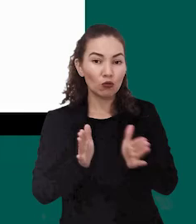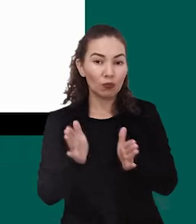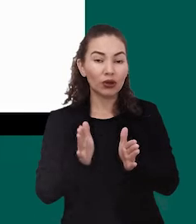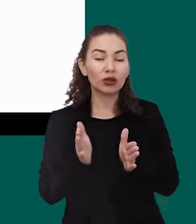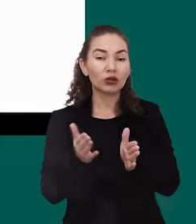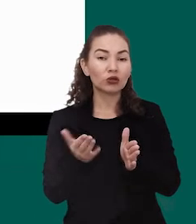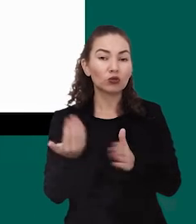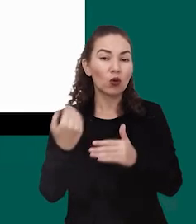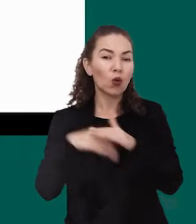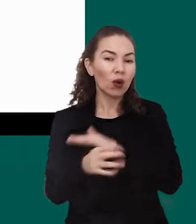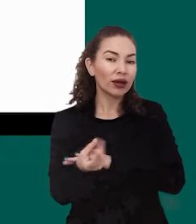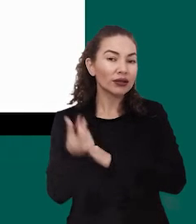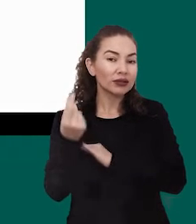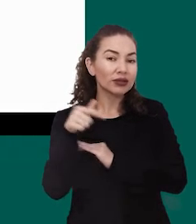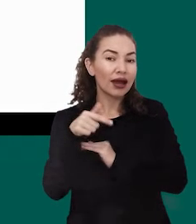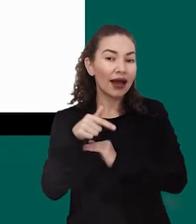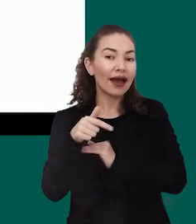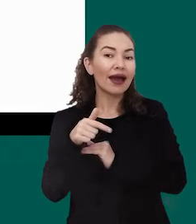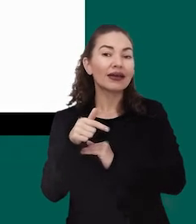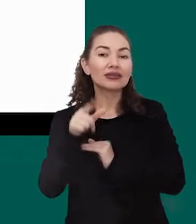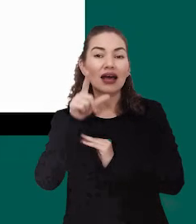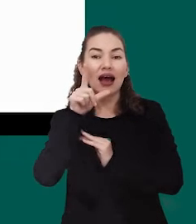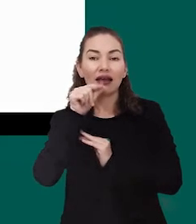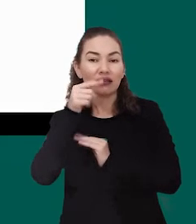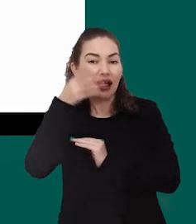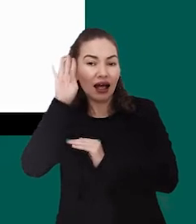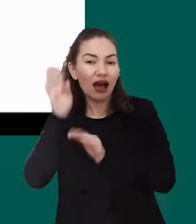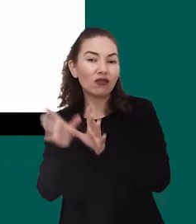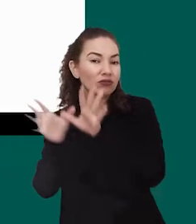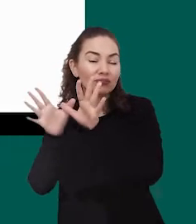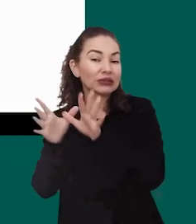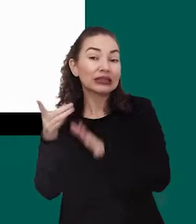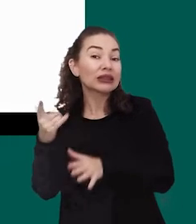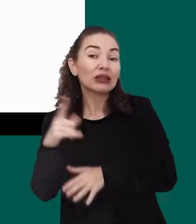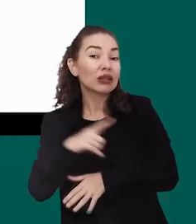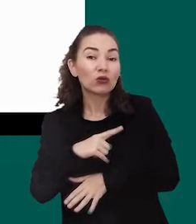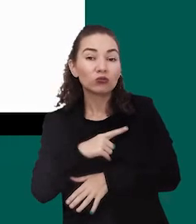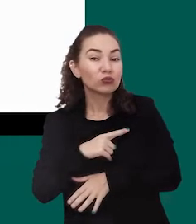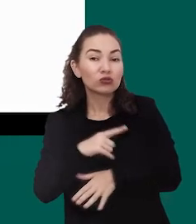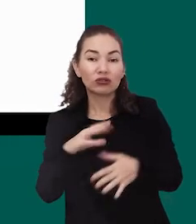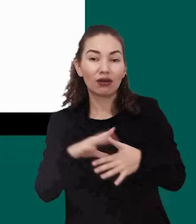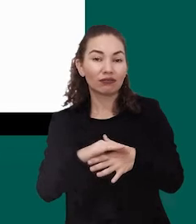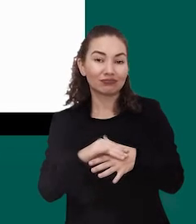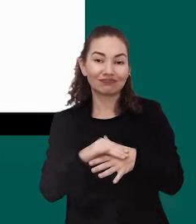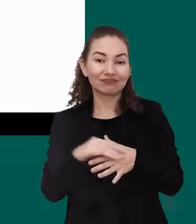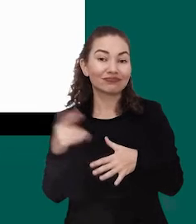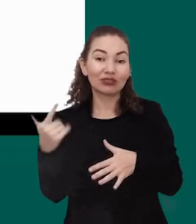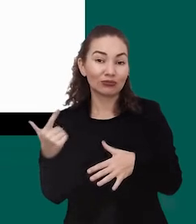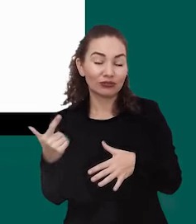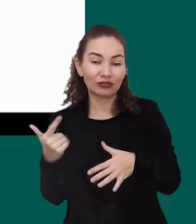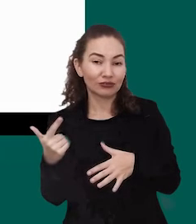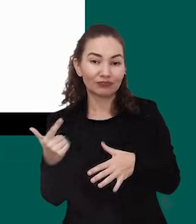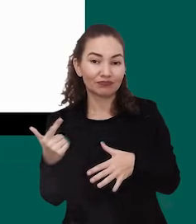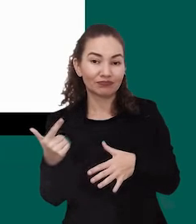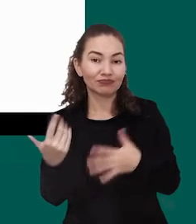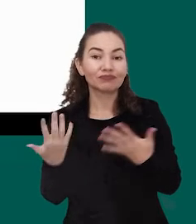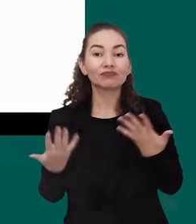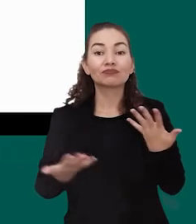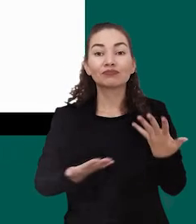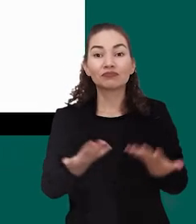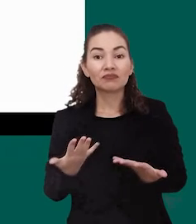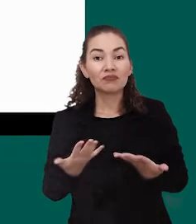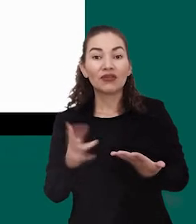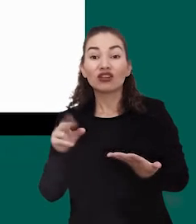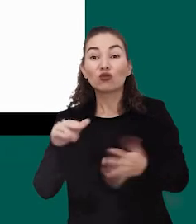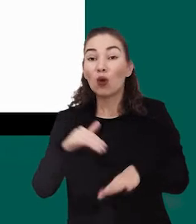tempo, essas outras aves não desenvolviam a doença, né? Não só não desenvolviam no momento da aplicação da secreção, como não desenvolviam